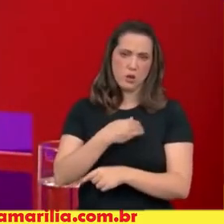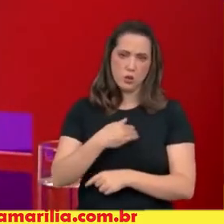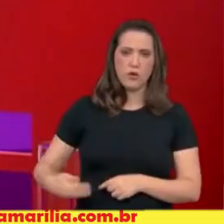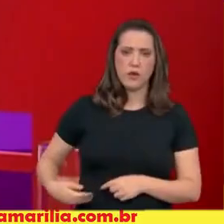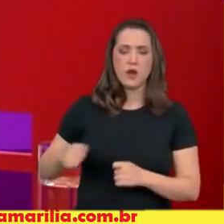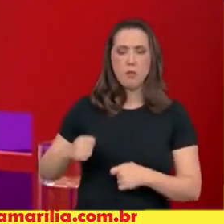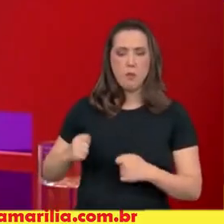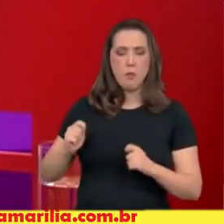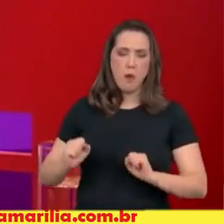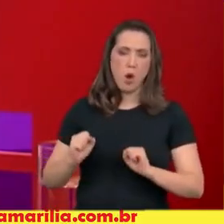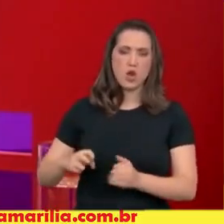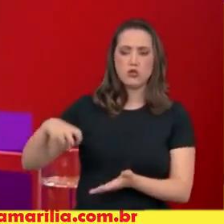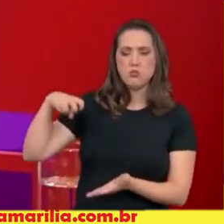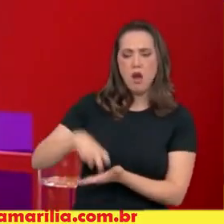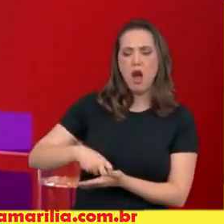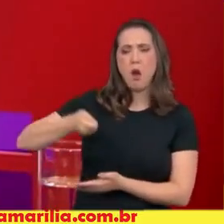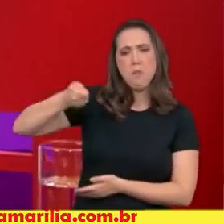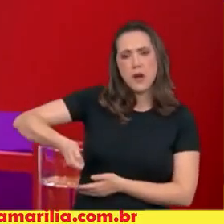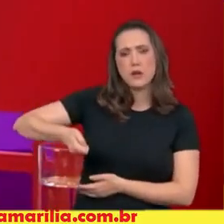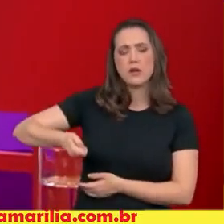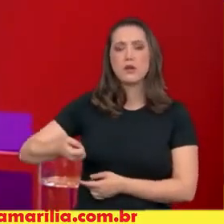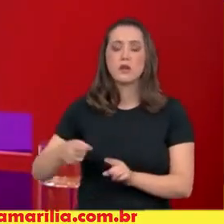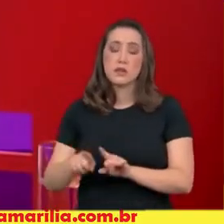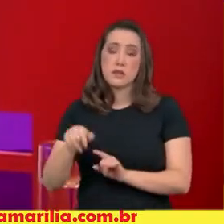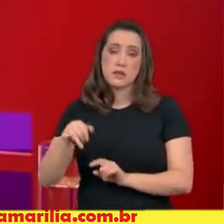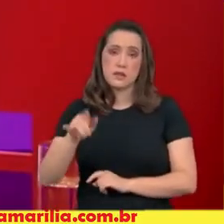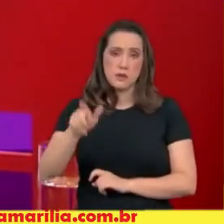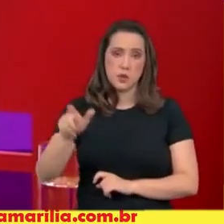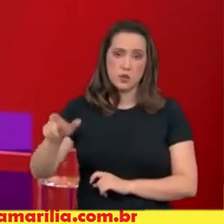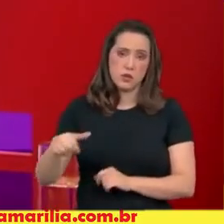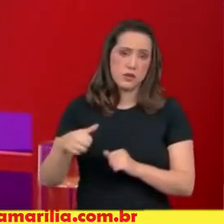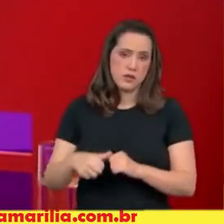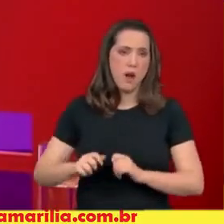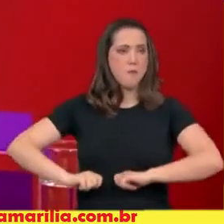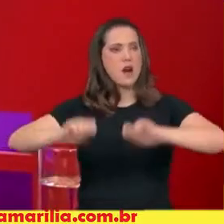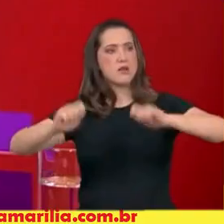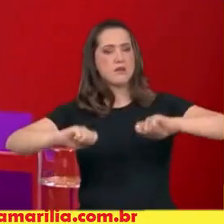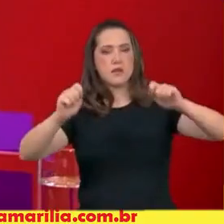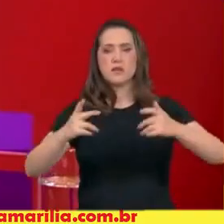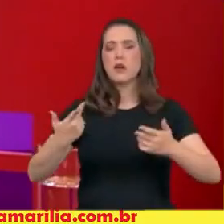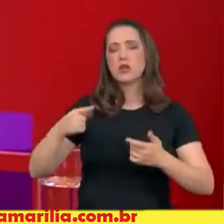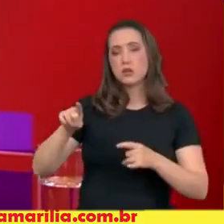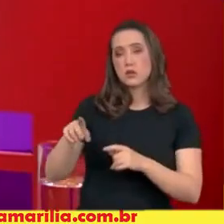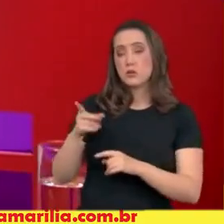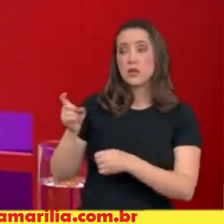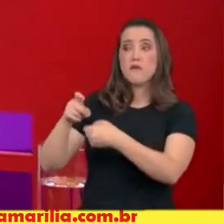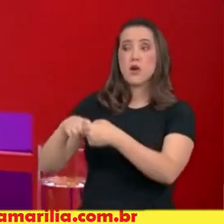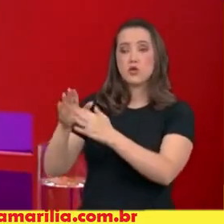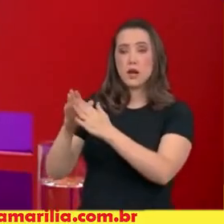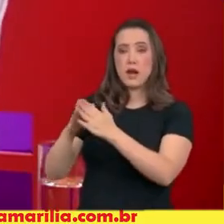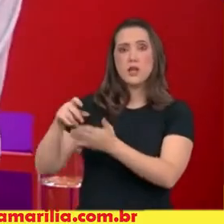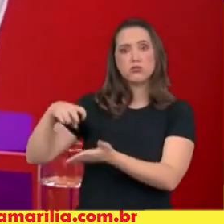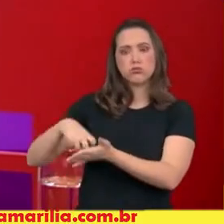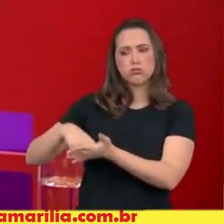funciona. Dá para reprimir pessoas nas ruas e muitas vezes voltam para casa. Ou, em outros casos, os